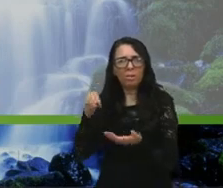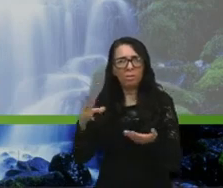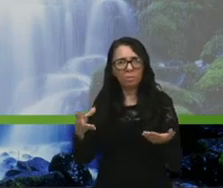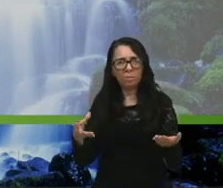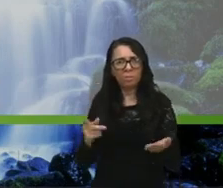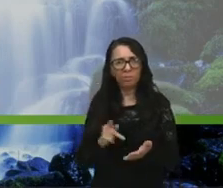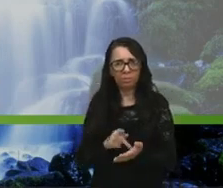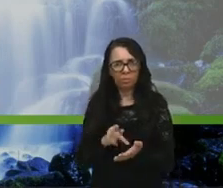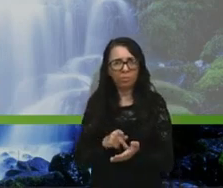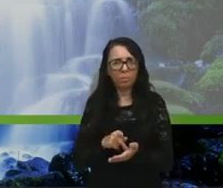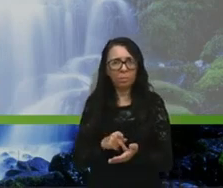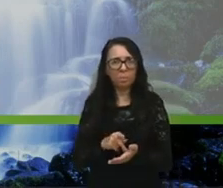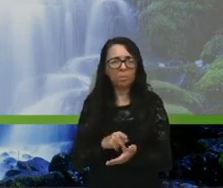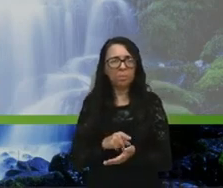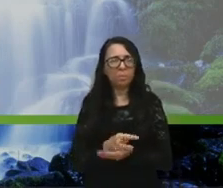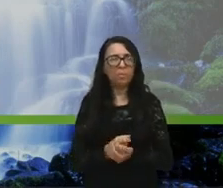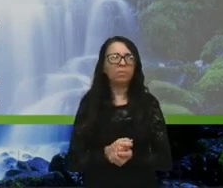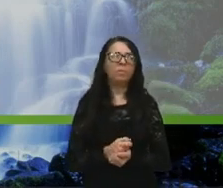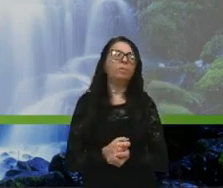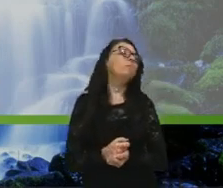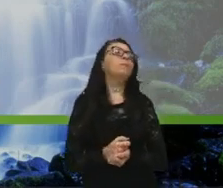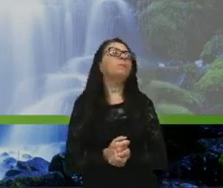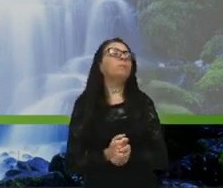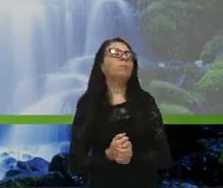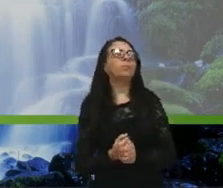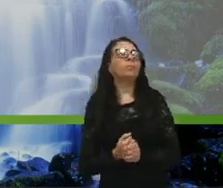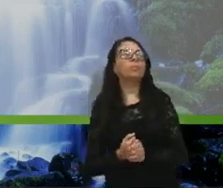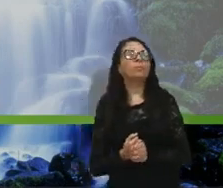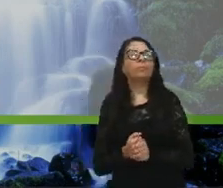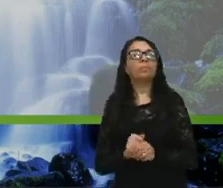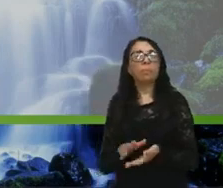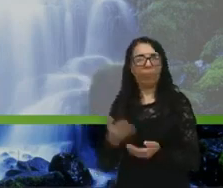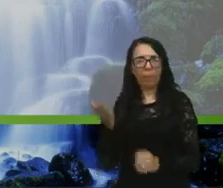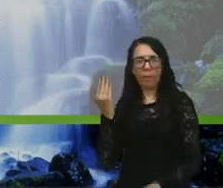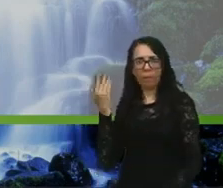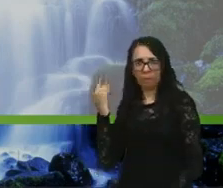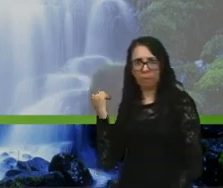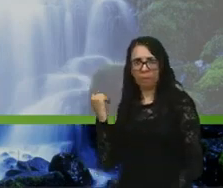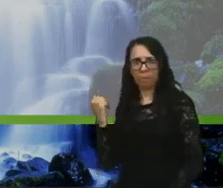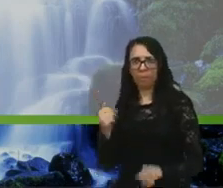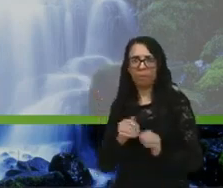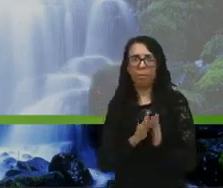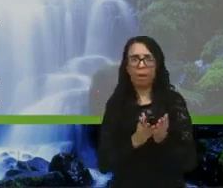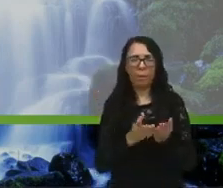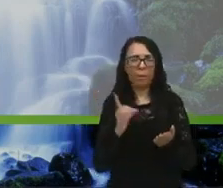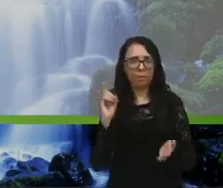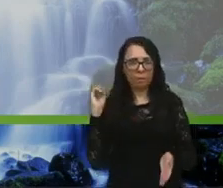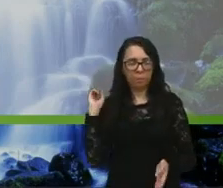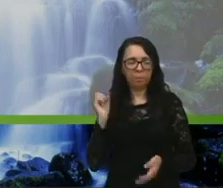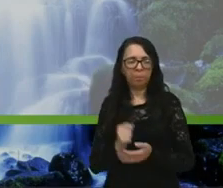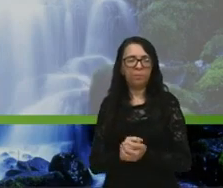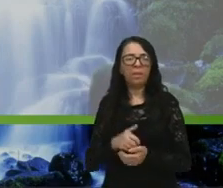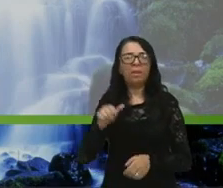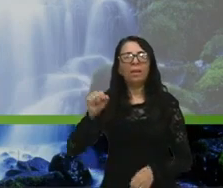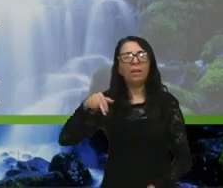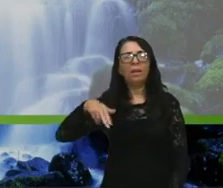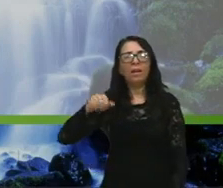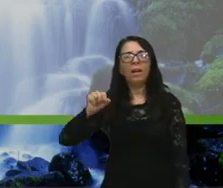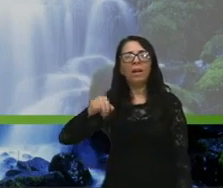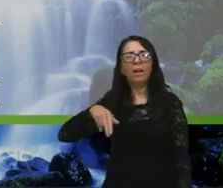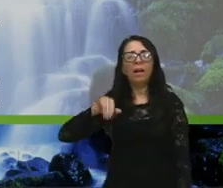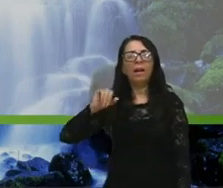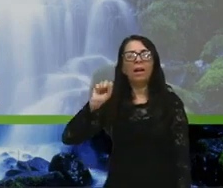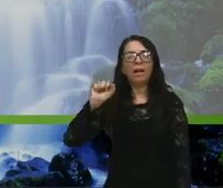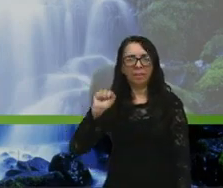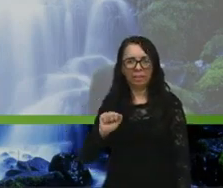Ananias e Safira, olha, a ênfase aqui no reino de Deus, na igreja,